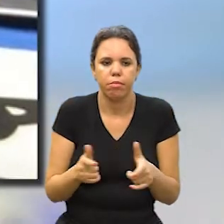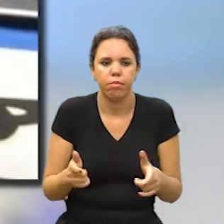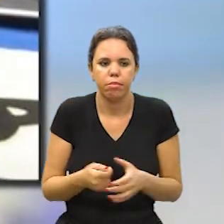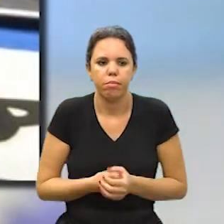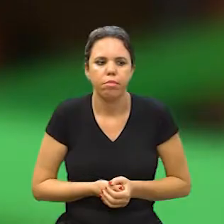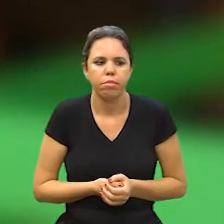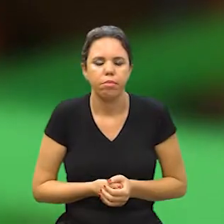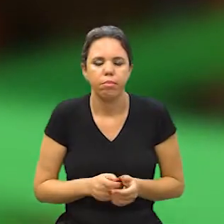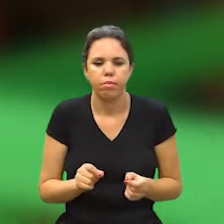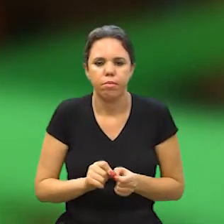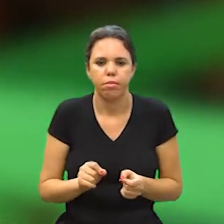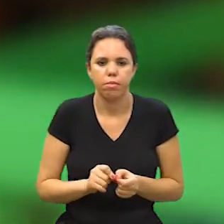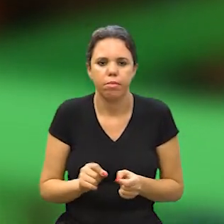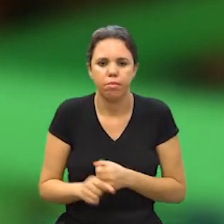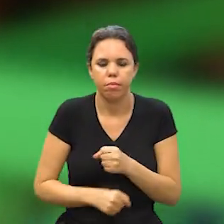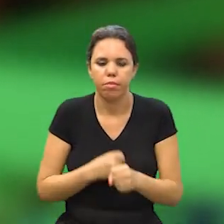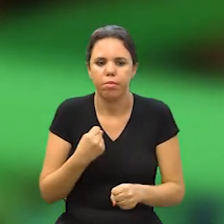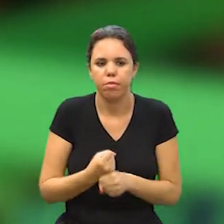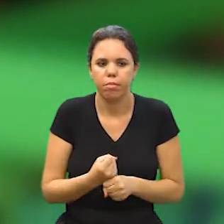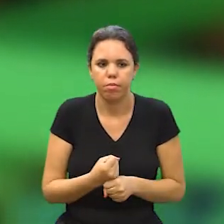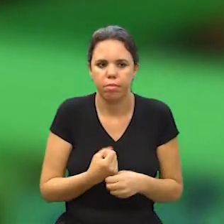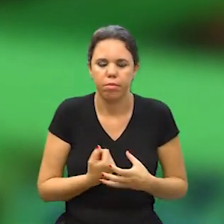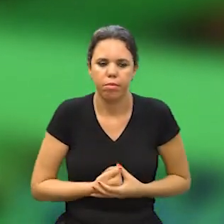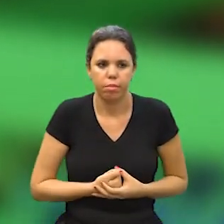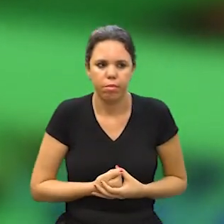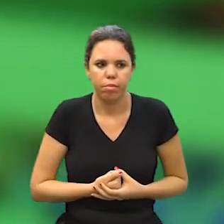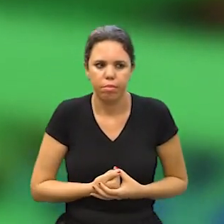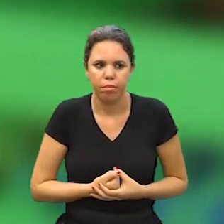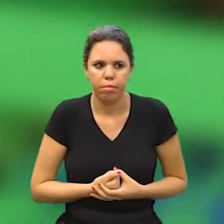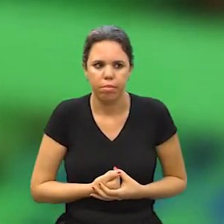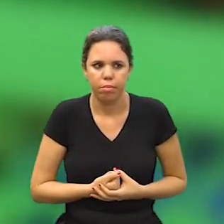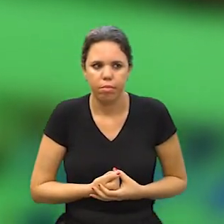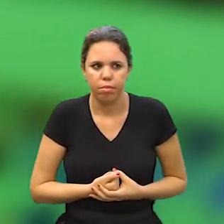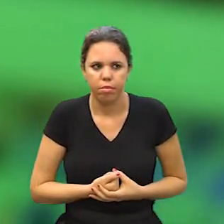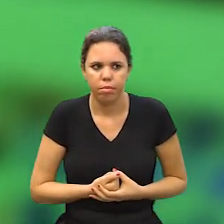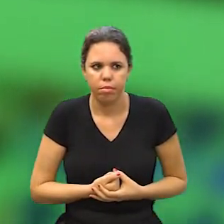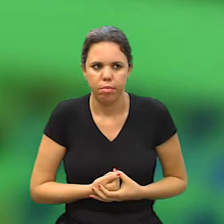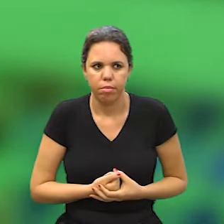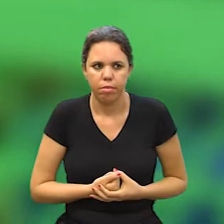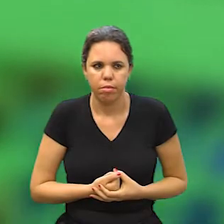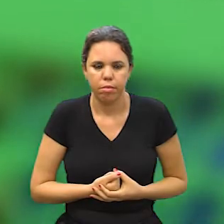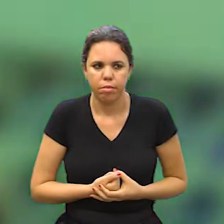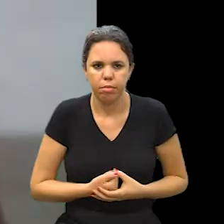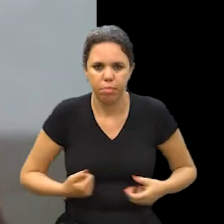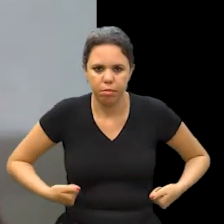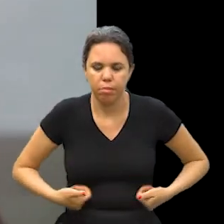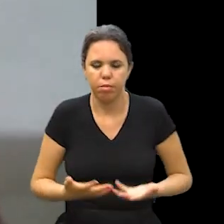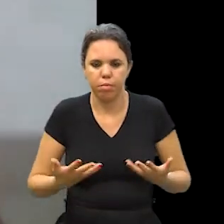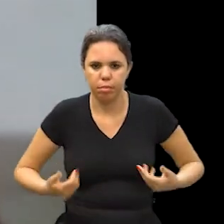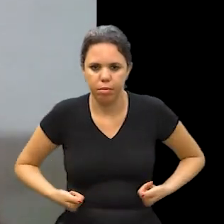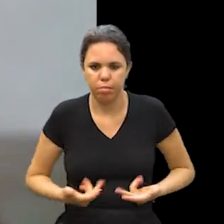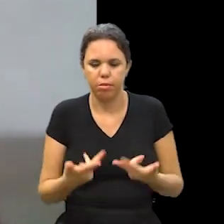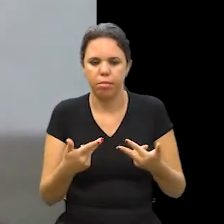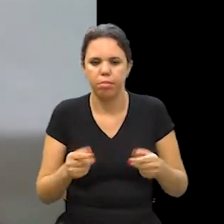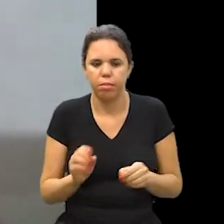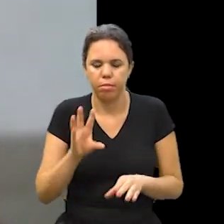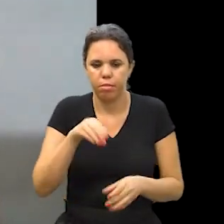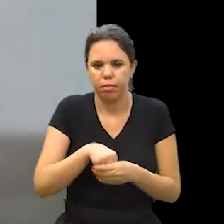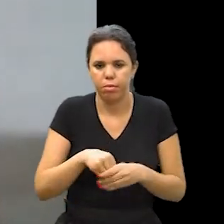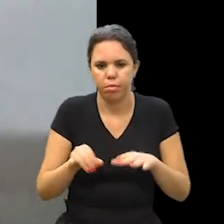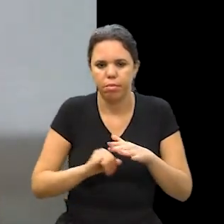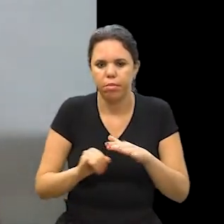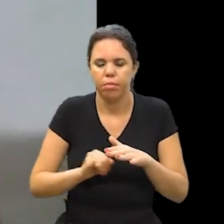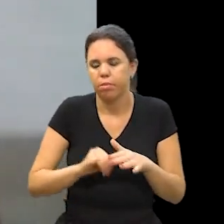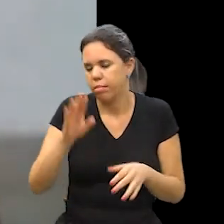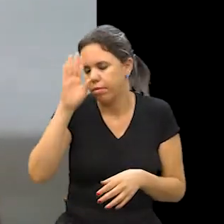ainda fazendo para esse ano, né, então, assim, os gastos são muitos, né, dentro da